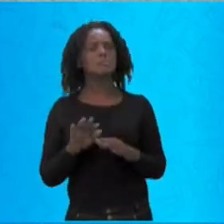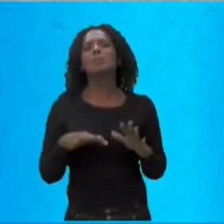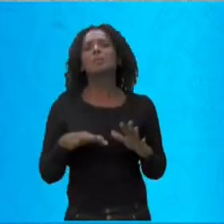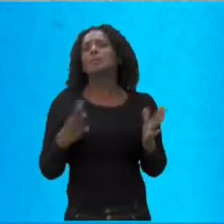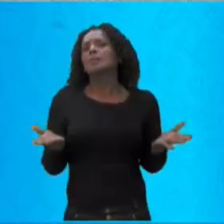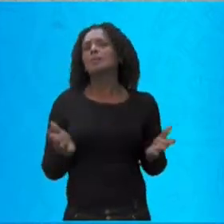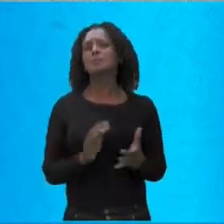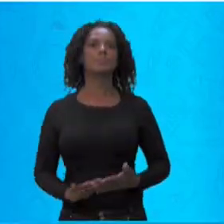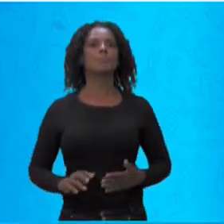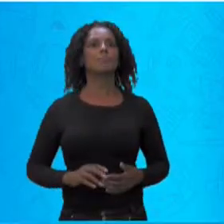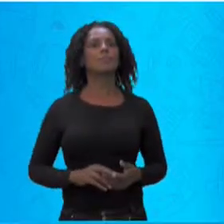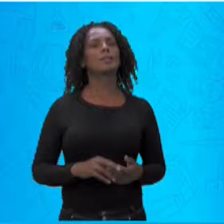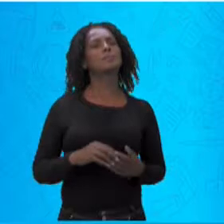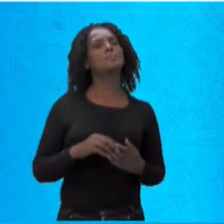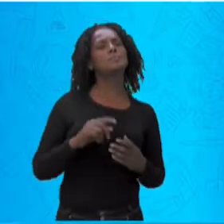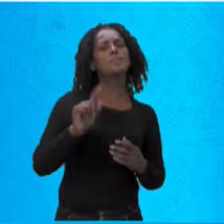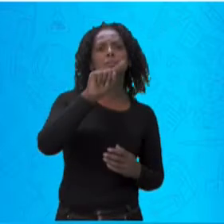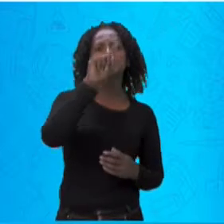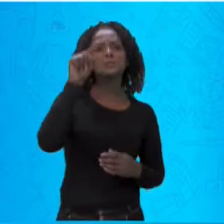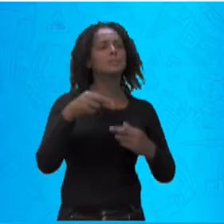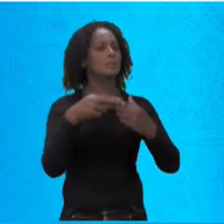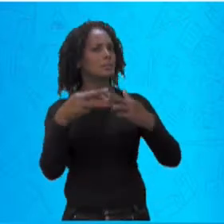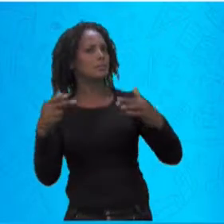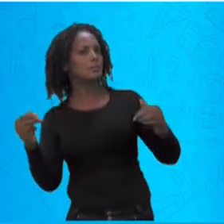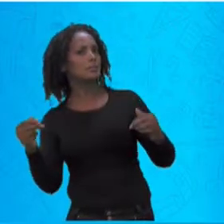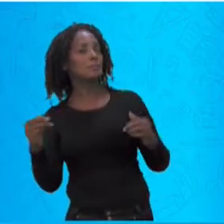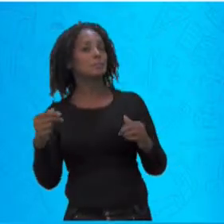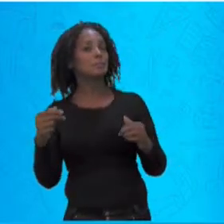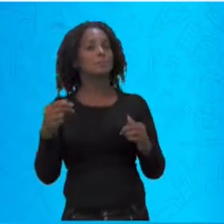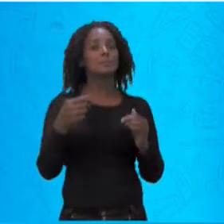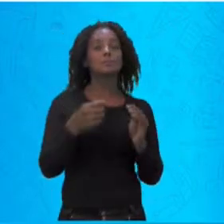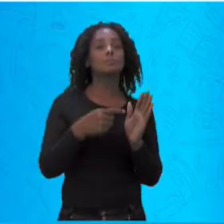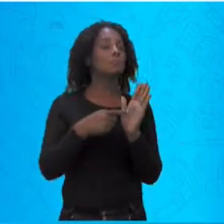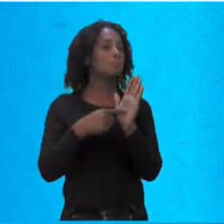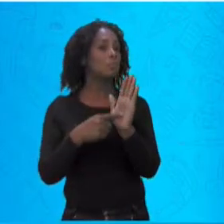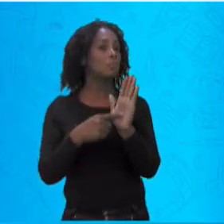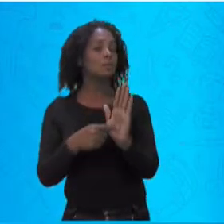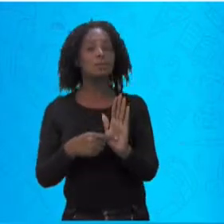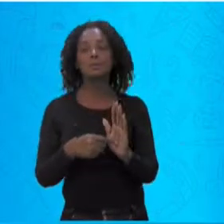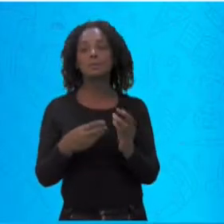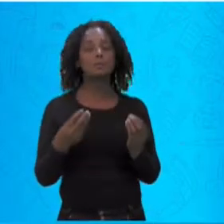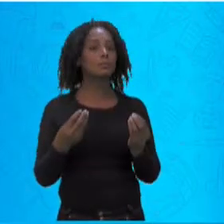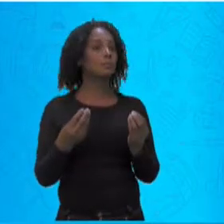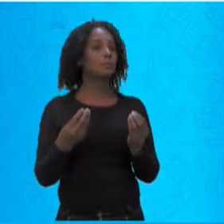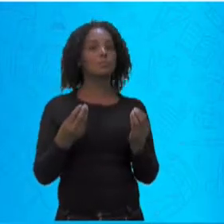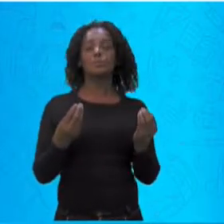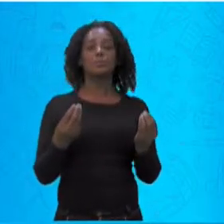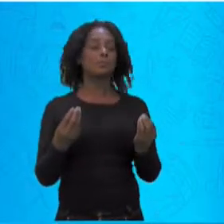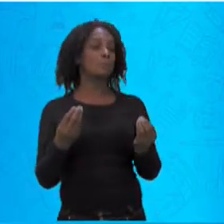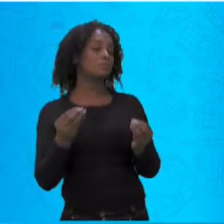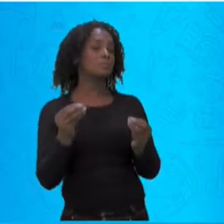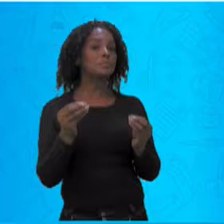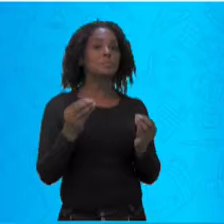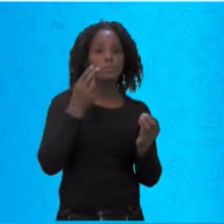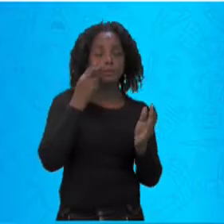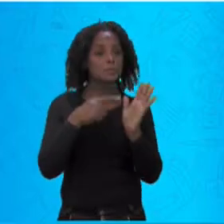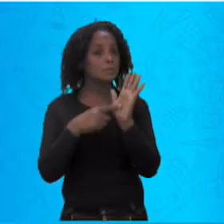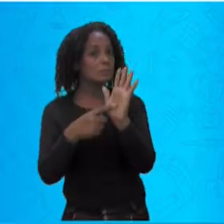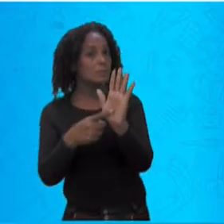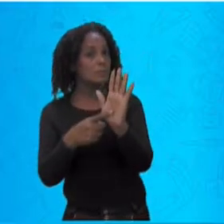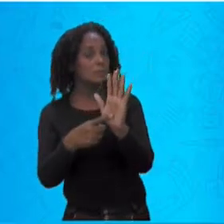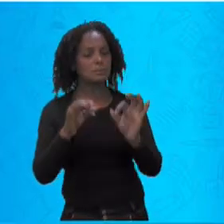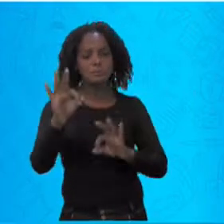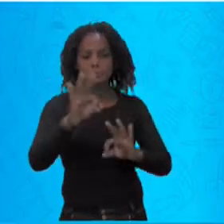sinais? Estes sinais funcionam como sinalização, guiando